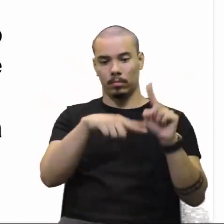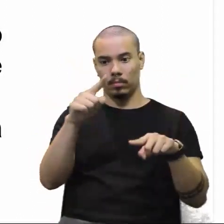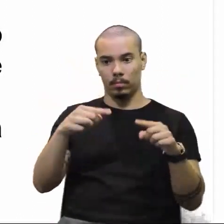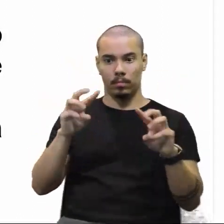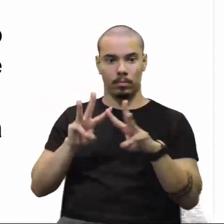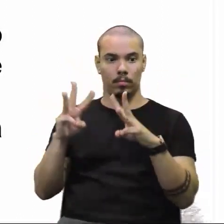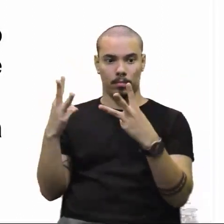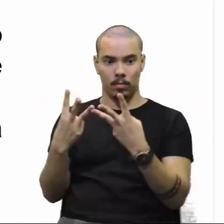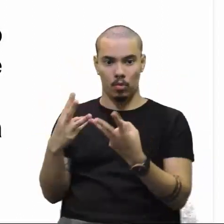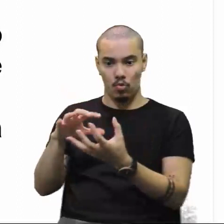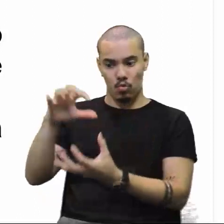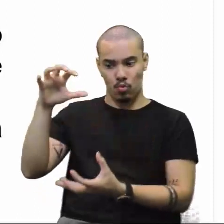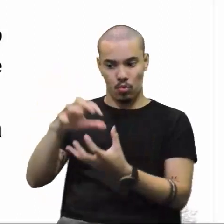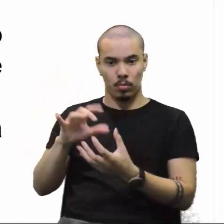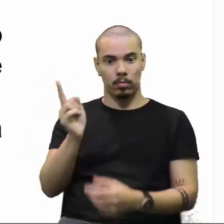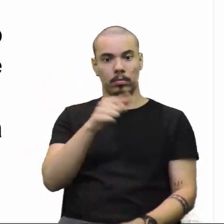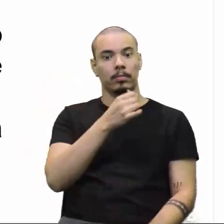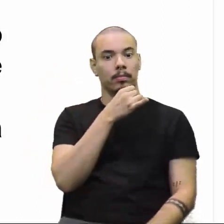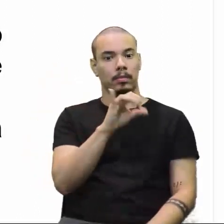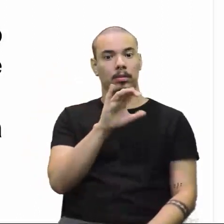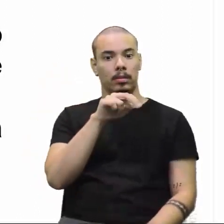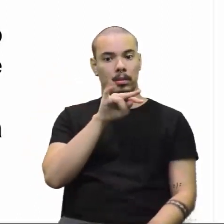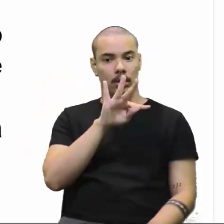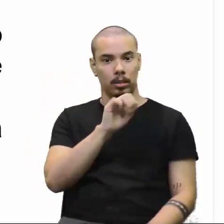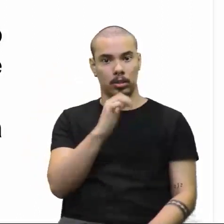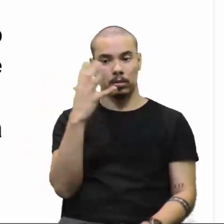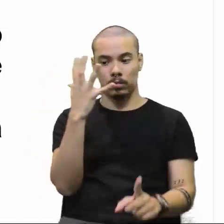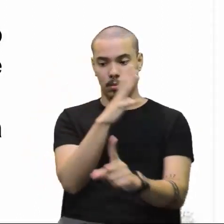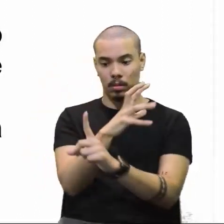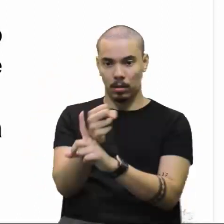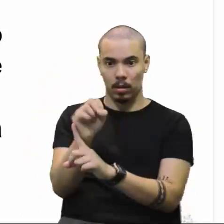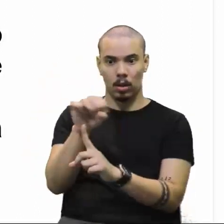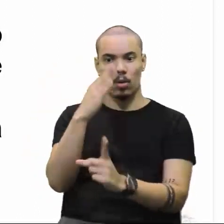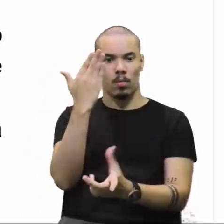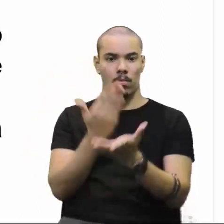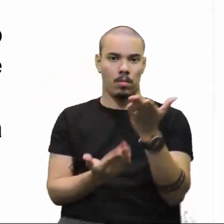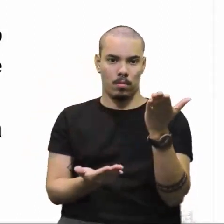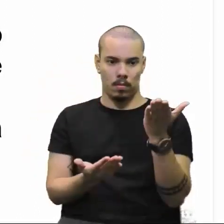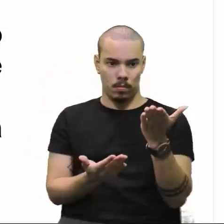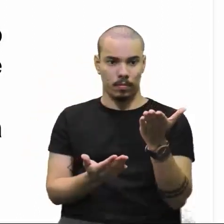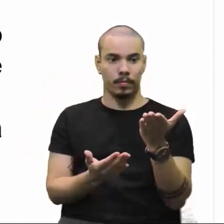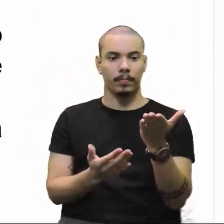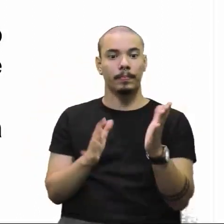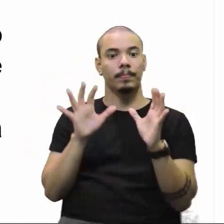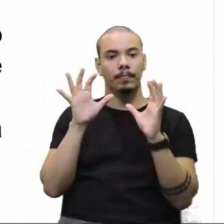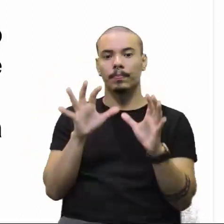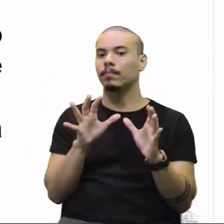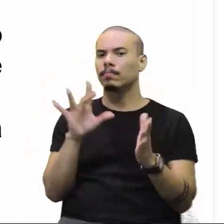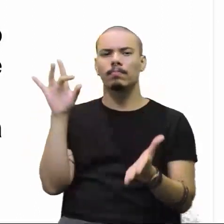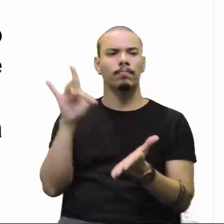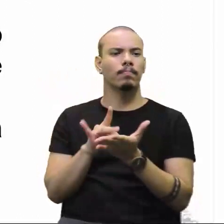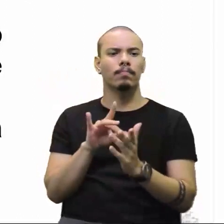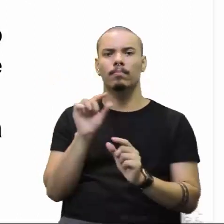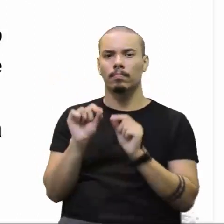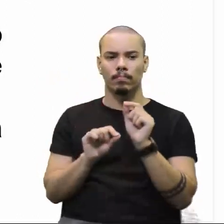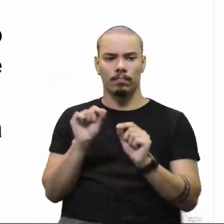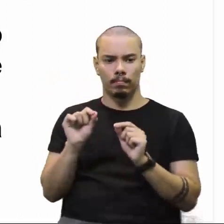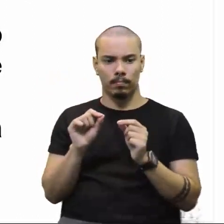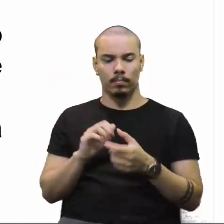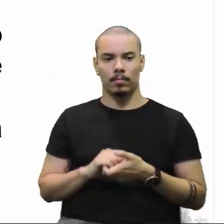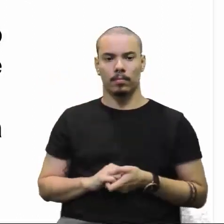de um corpo e a energia cinética que ele ganha ou perde. Sendo assim, o que é correto